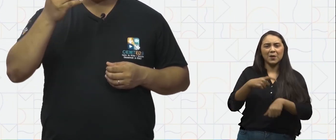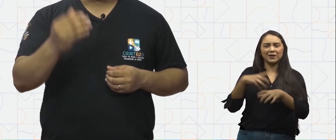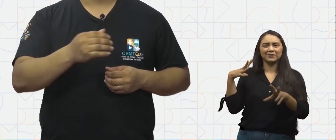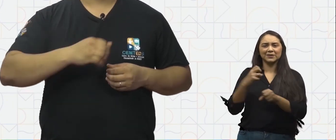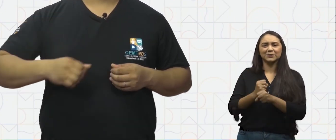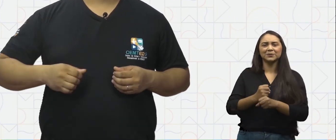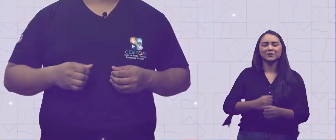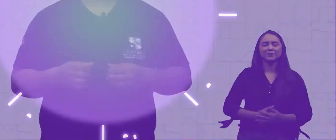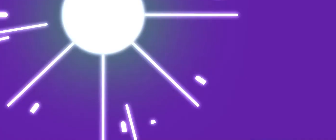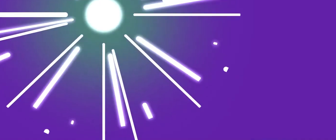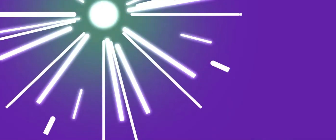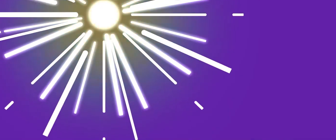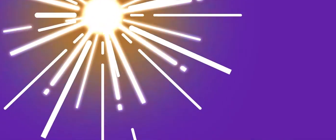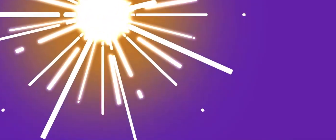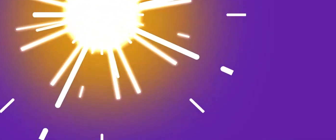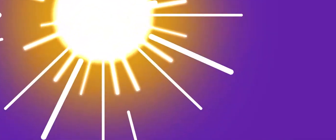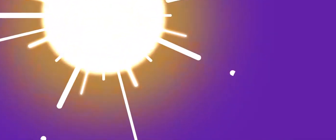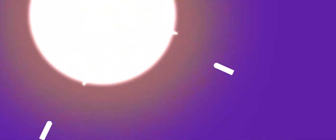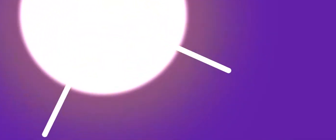Chegou a hora da revisão.